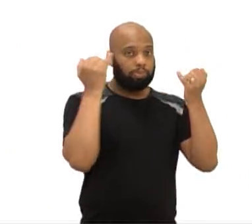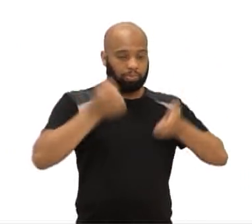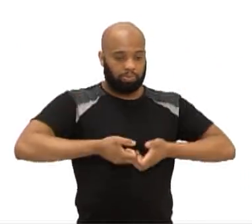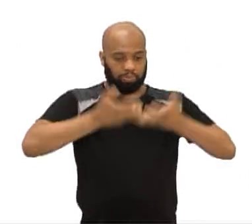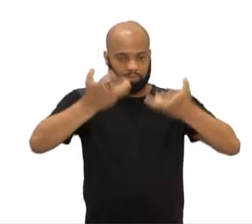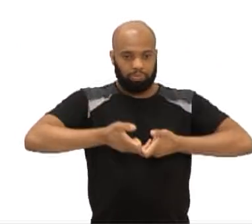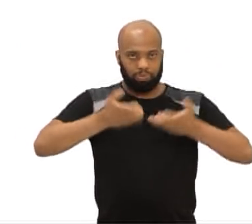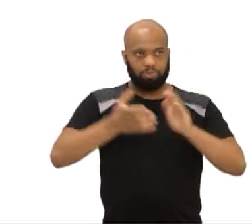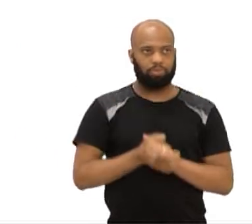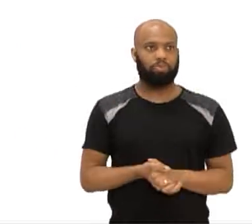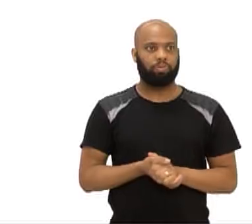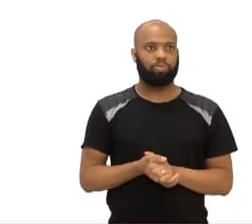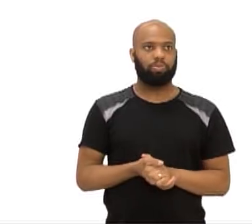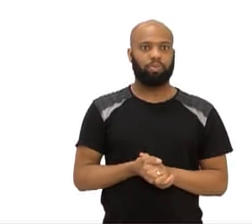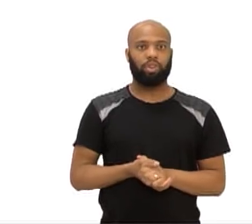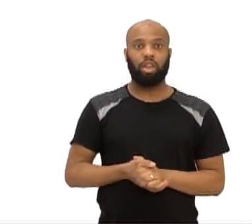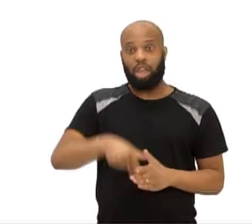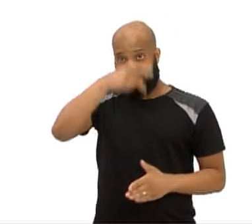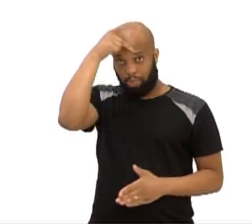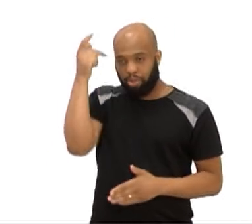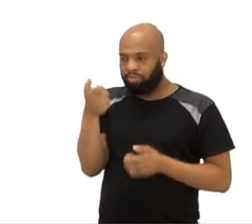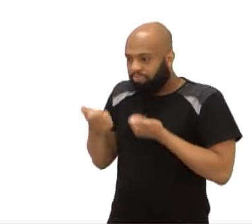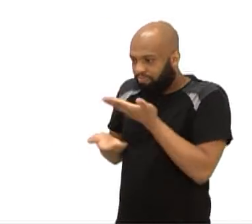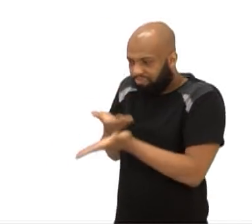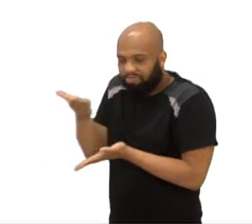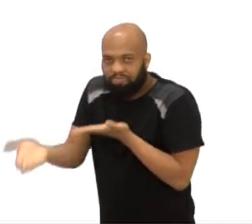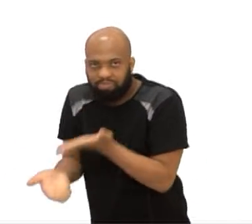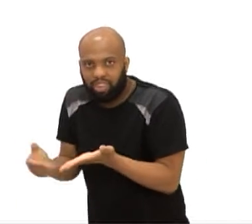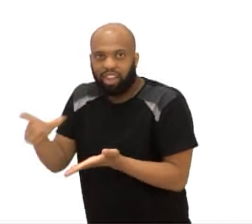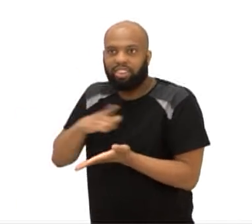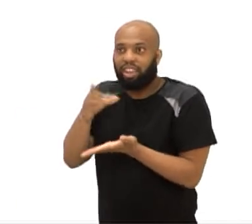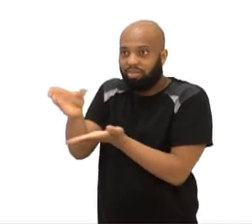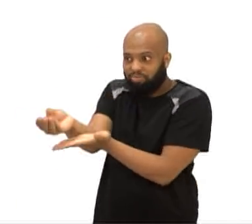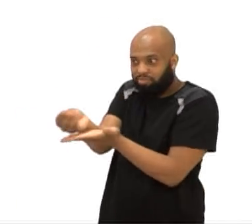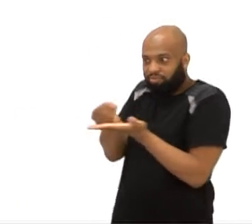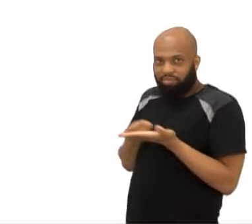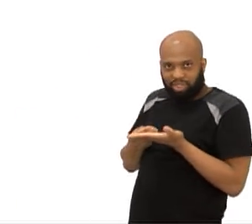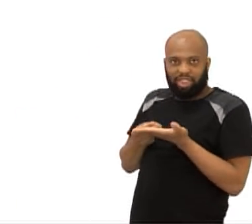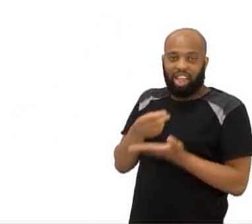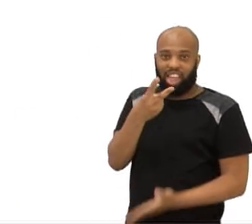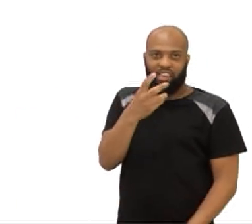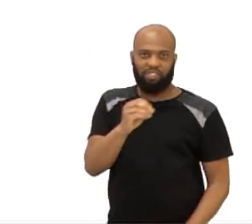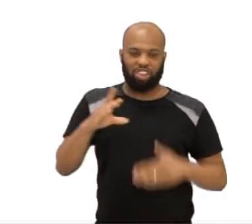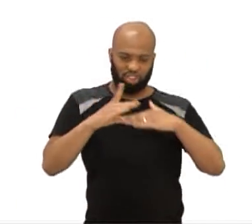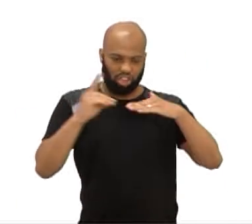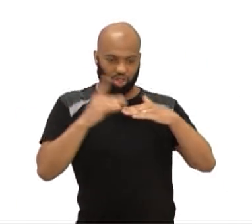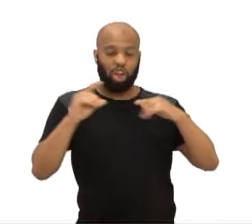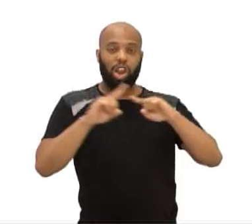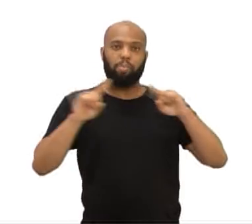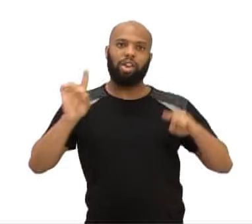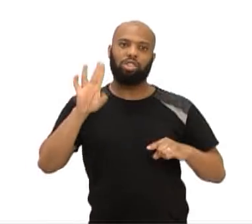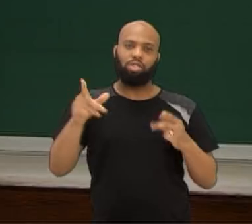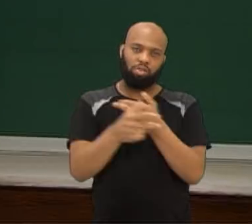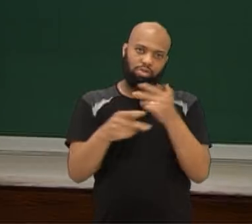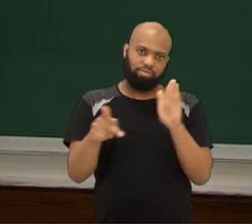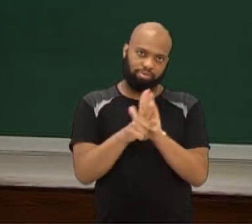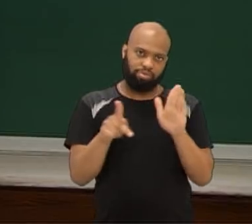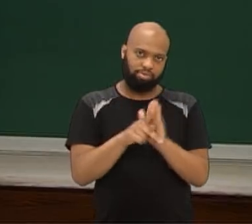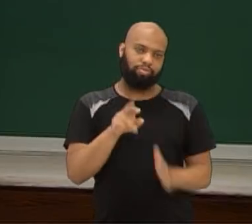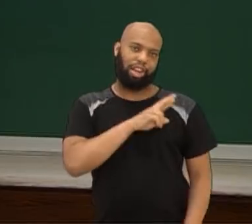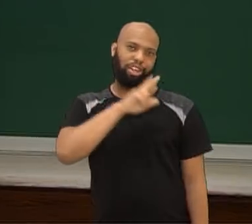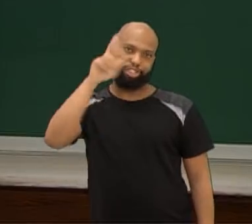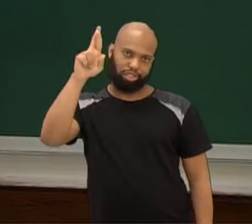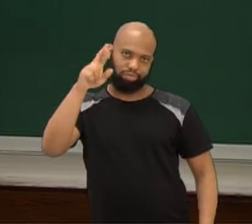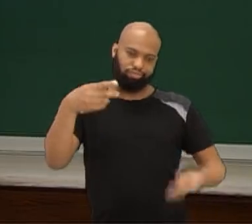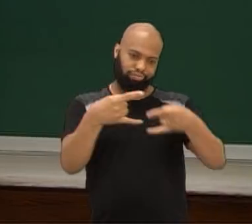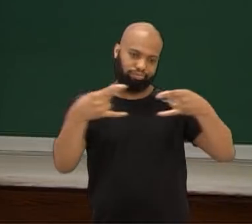só. Atendente se anima com gorjeta de $20, mas era só panfleto religioso. Essa